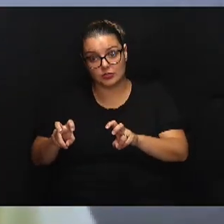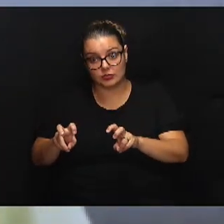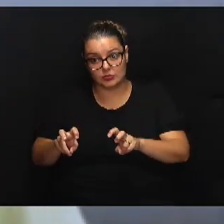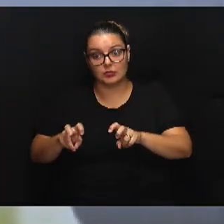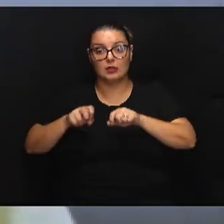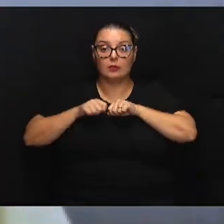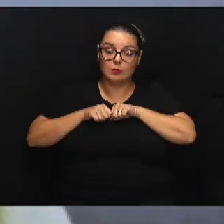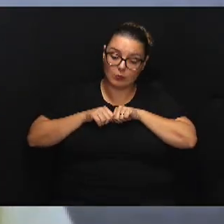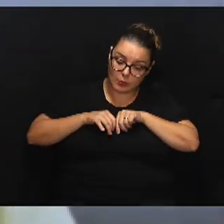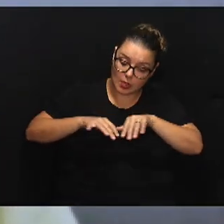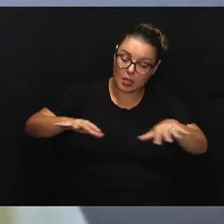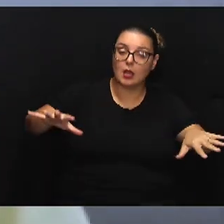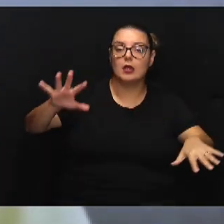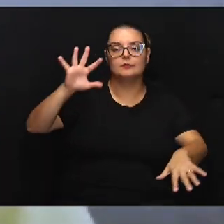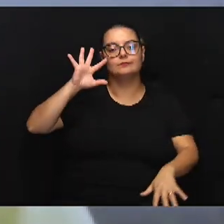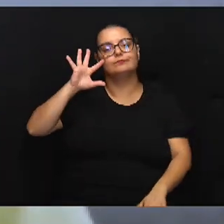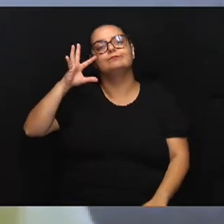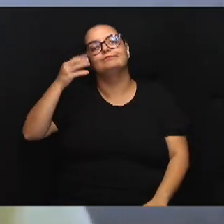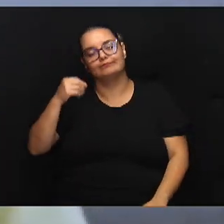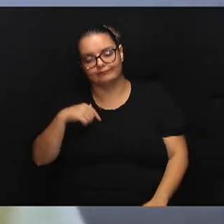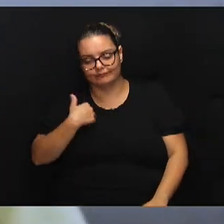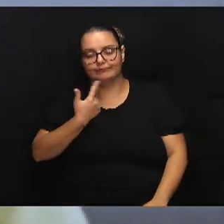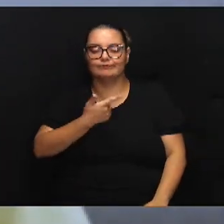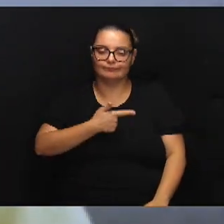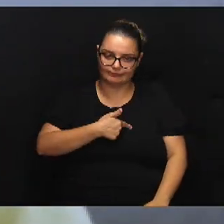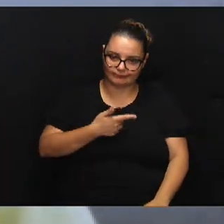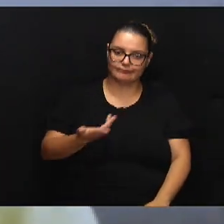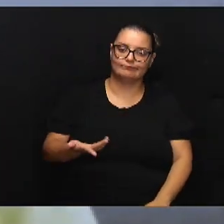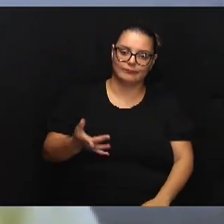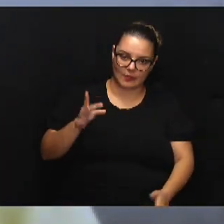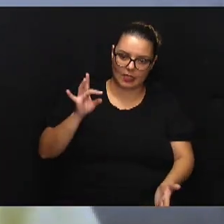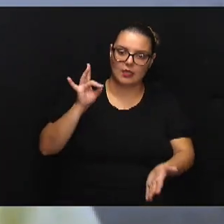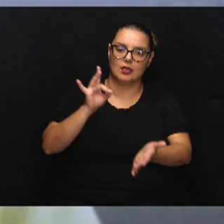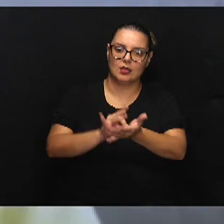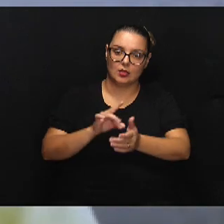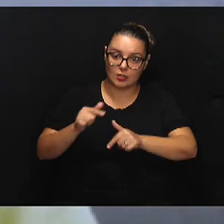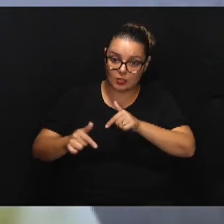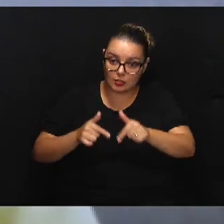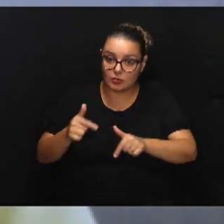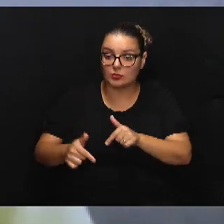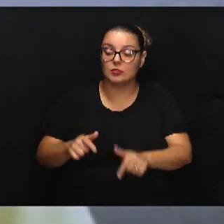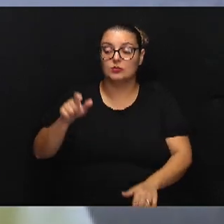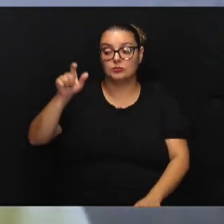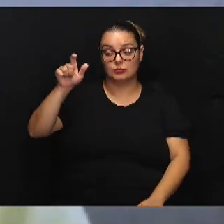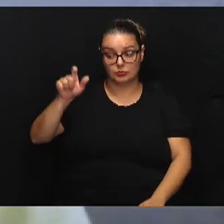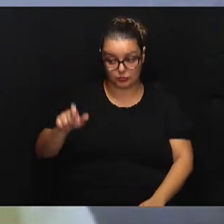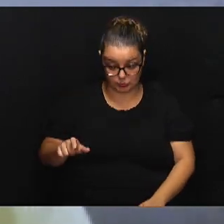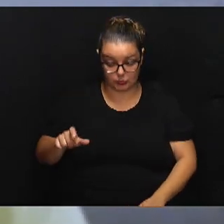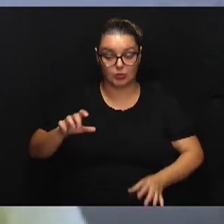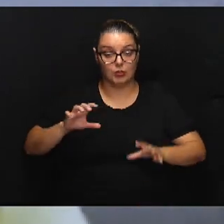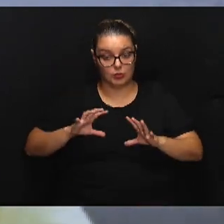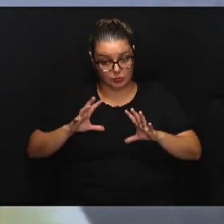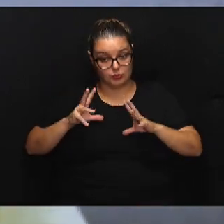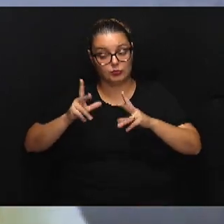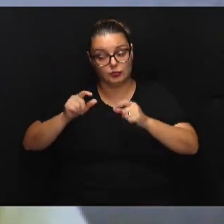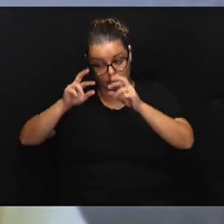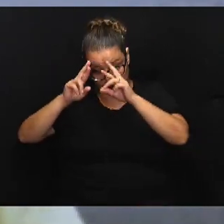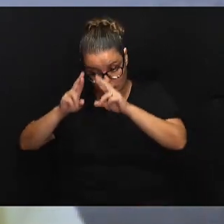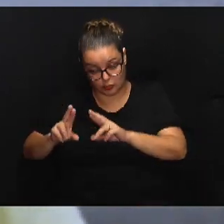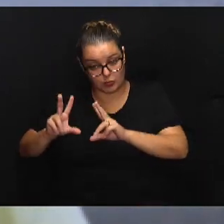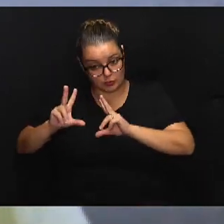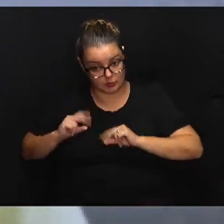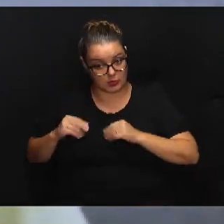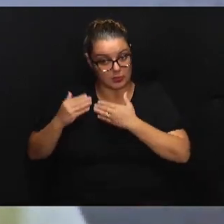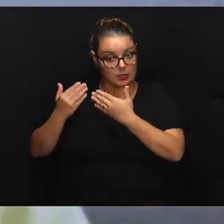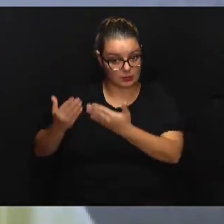levar esse conhecimento, mais nós estaremos realmente trabalhando com essa pessoa com todo o respeito que ela